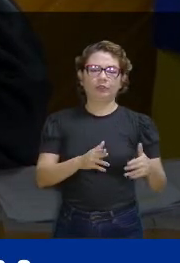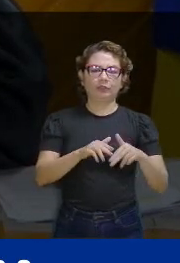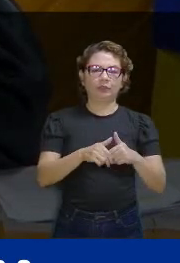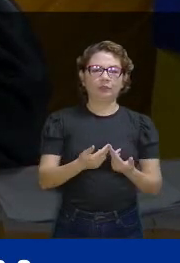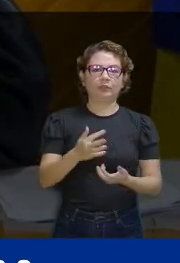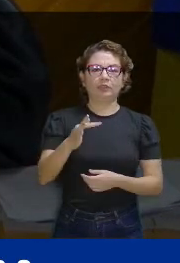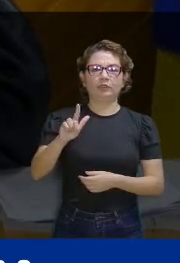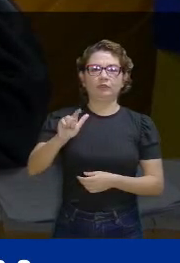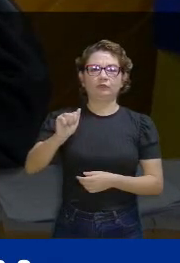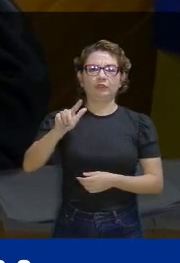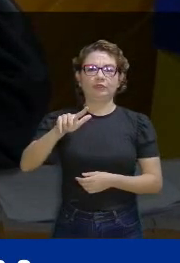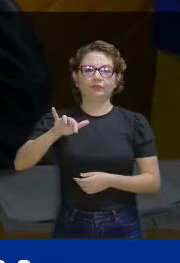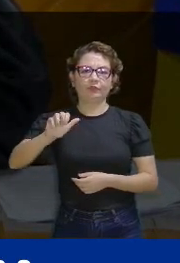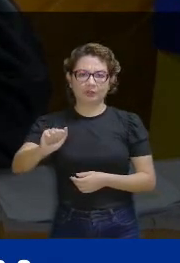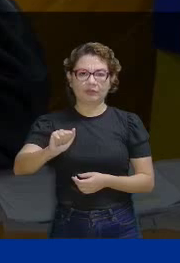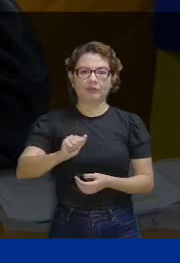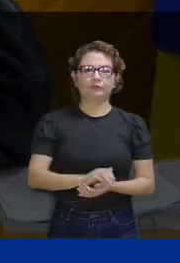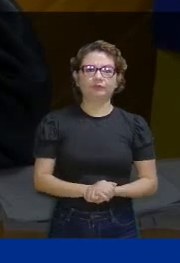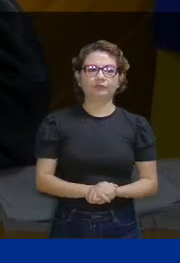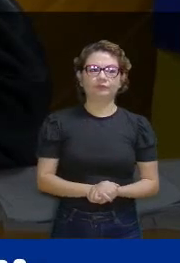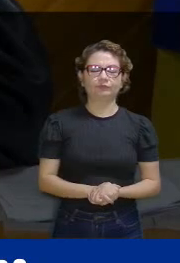processo